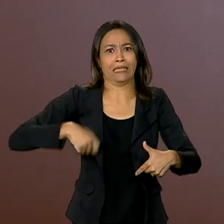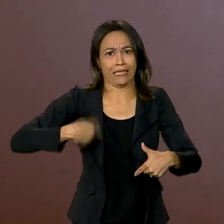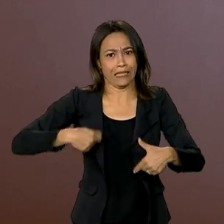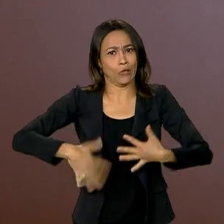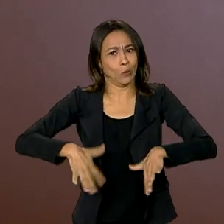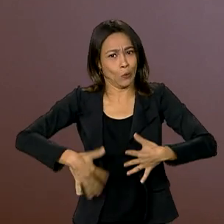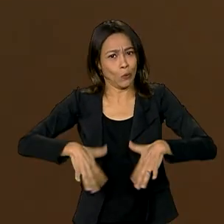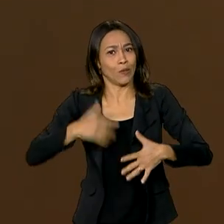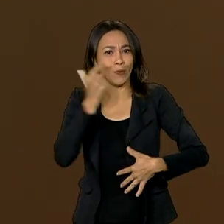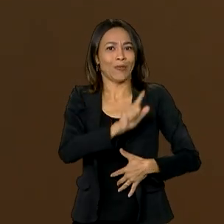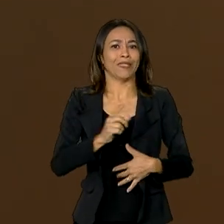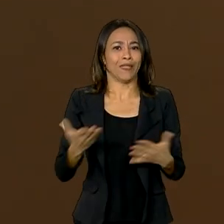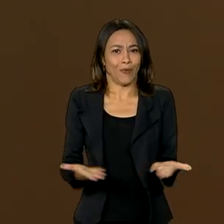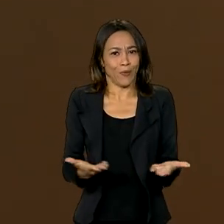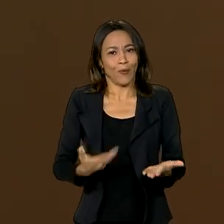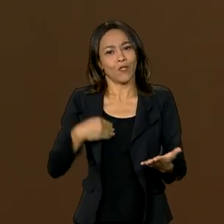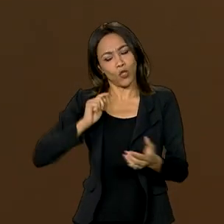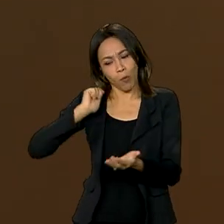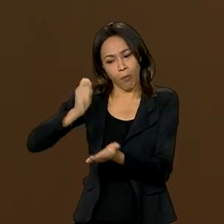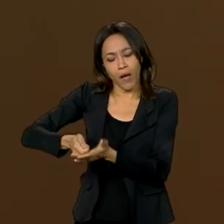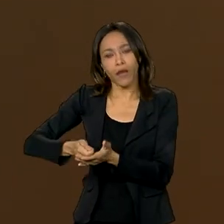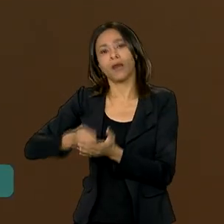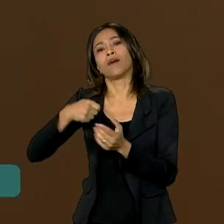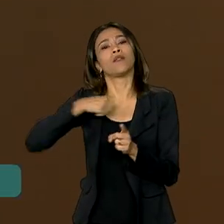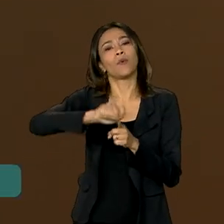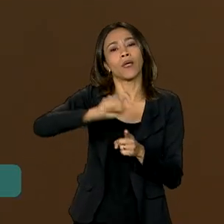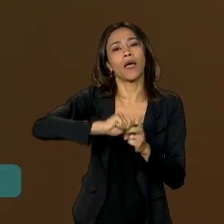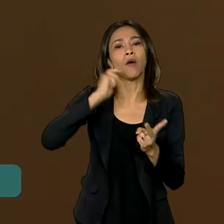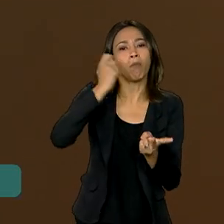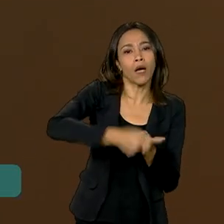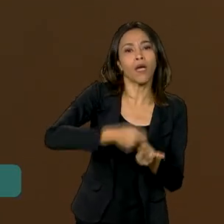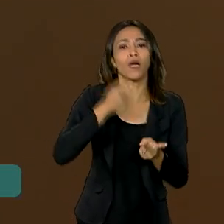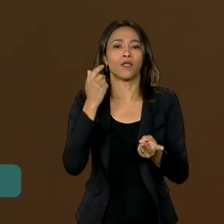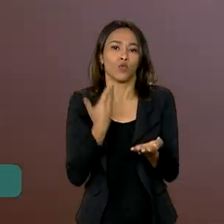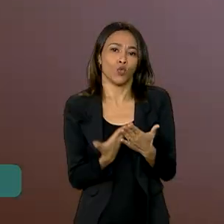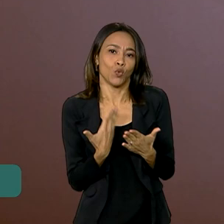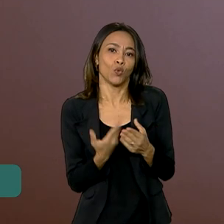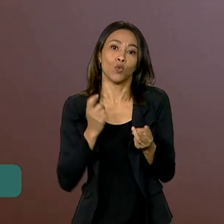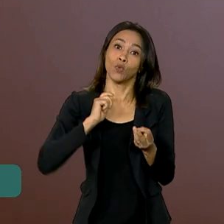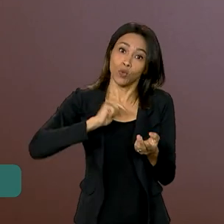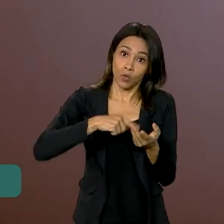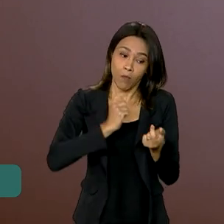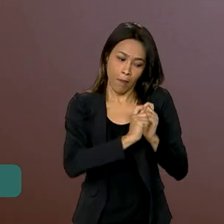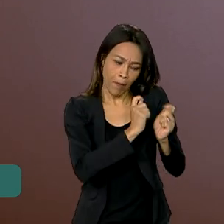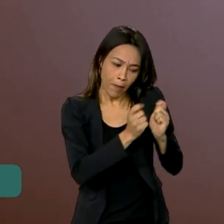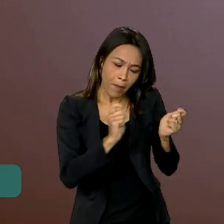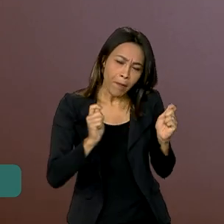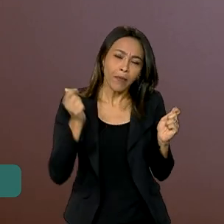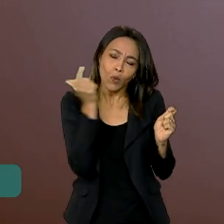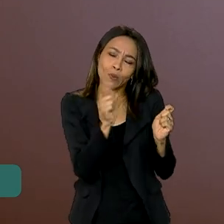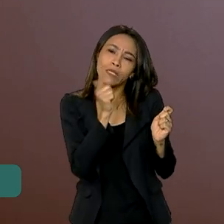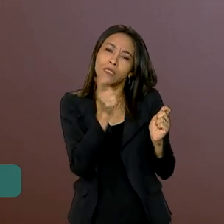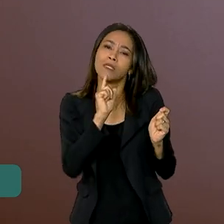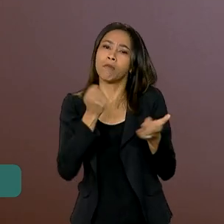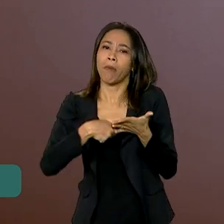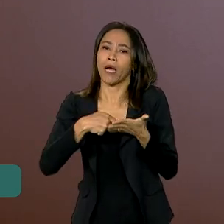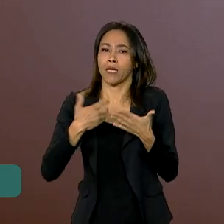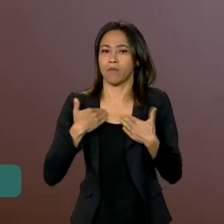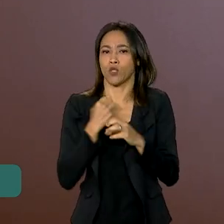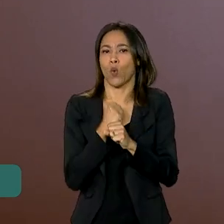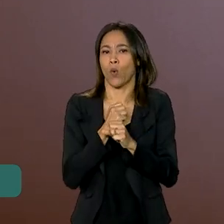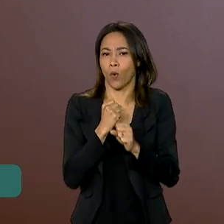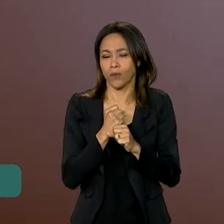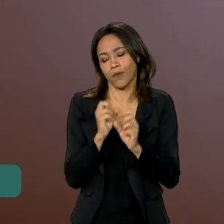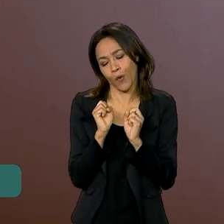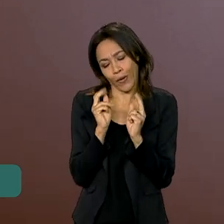bastante, consegui. Estou continuando meus estudos, pagando aluguel, minhas despesas básicas. Estou no começo de mês, estou conseguindo pagar minhas contas.